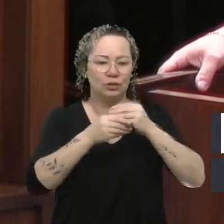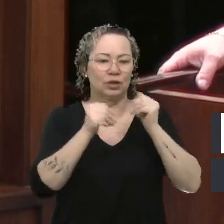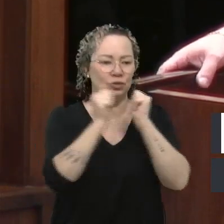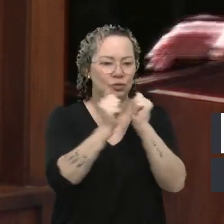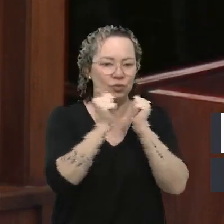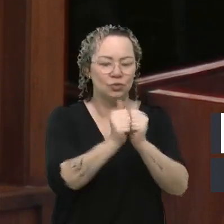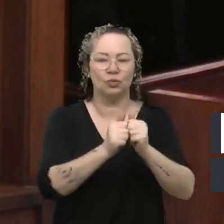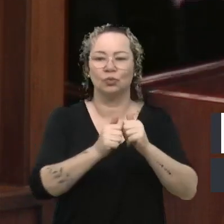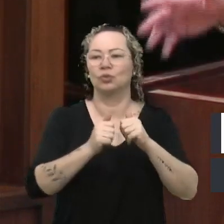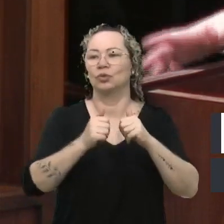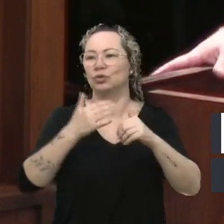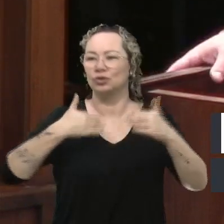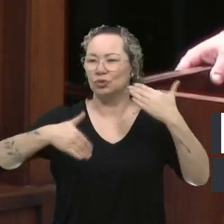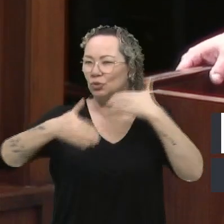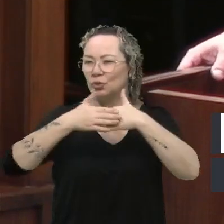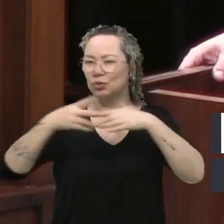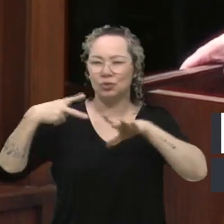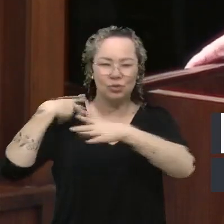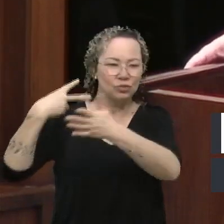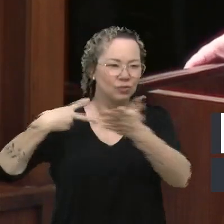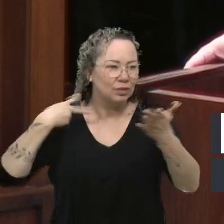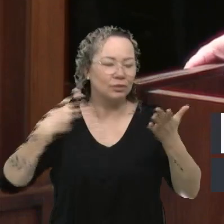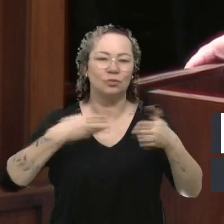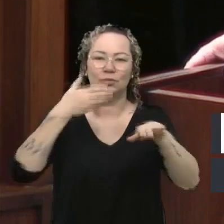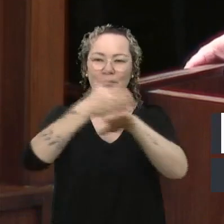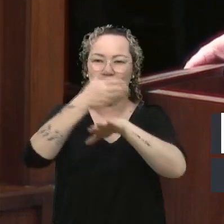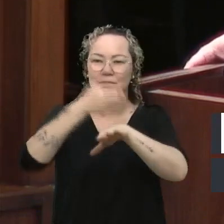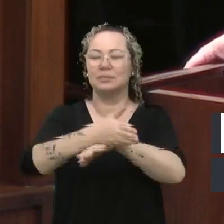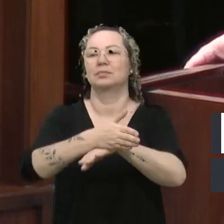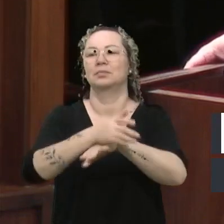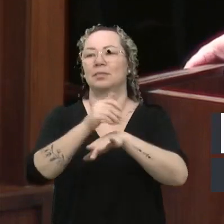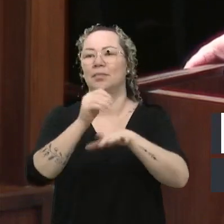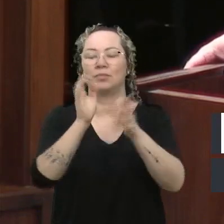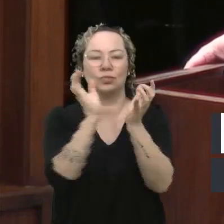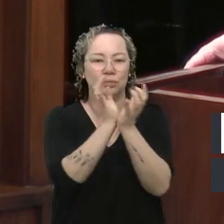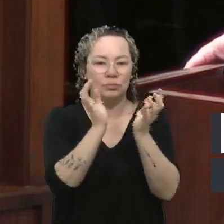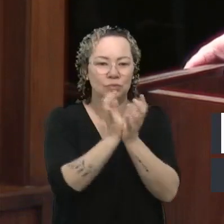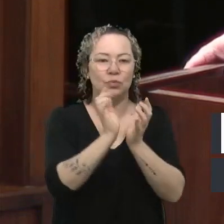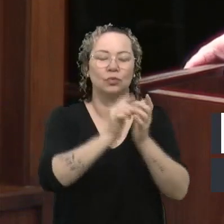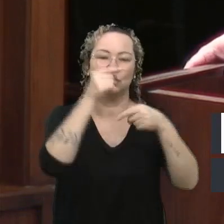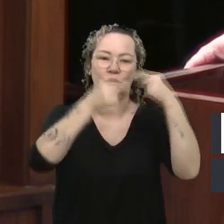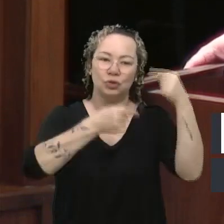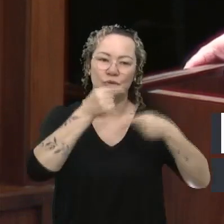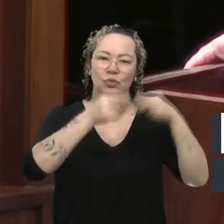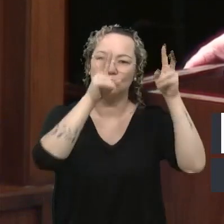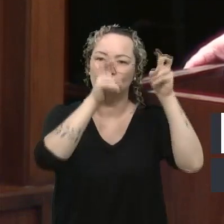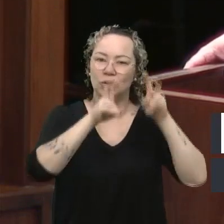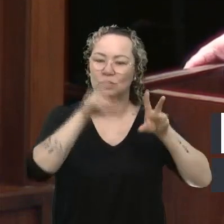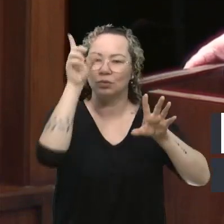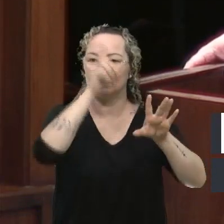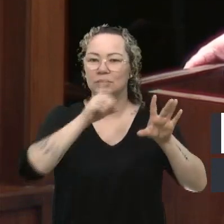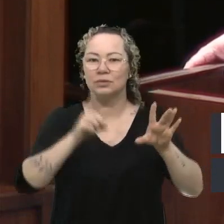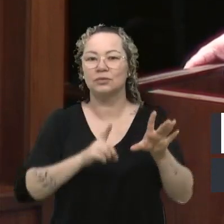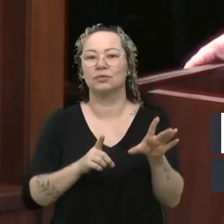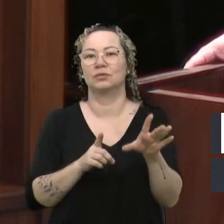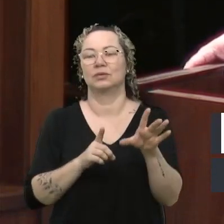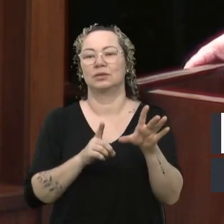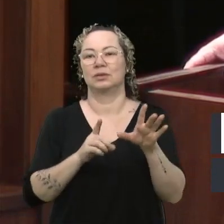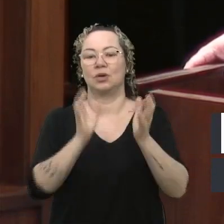vereadora Marisol, enfim, dos vereadores que participaram e participam da frente parlamentar, é muito importante. E aqui eu não posso